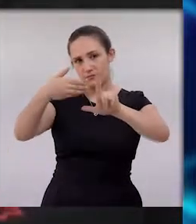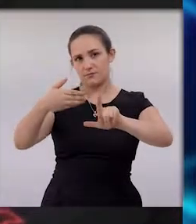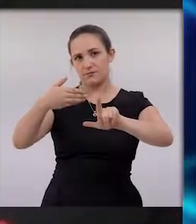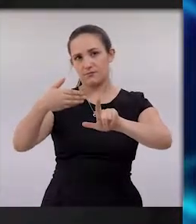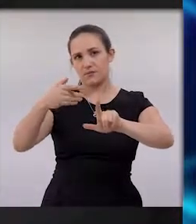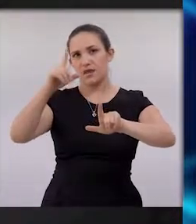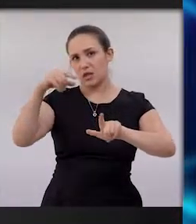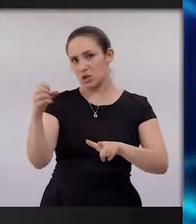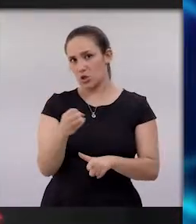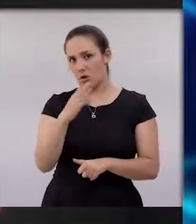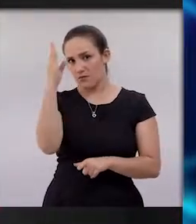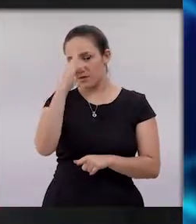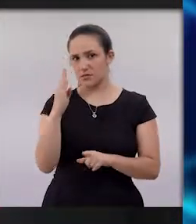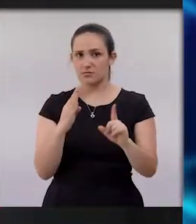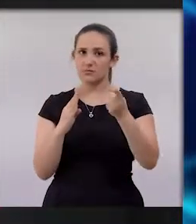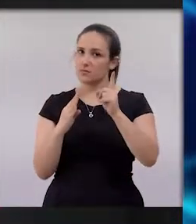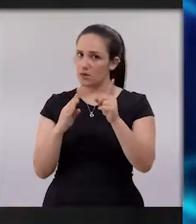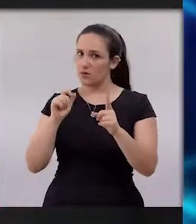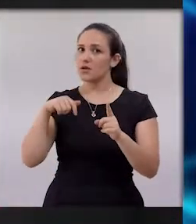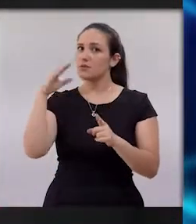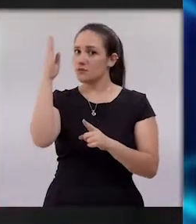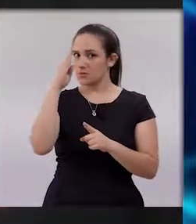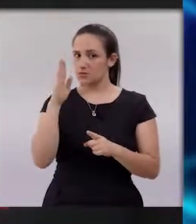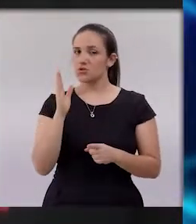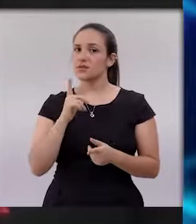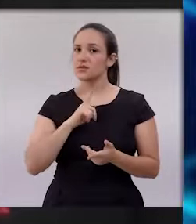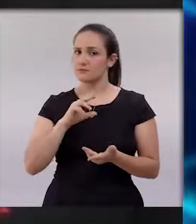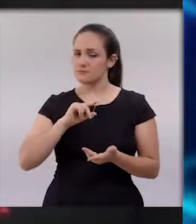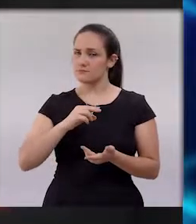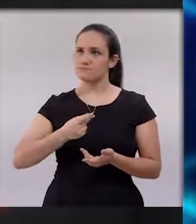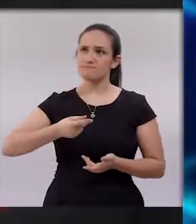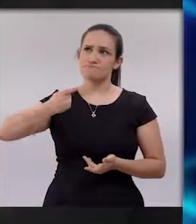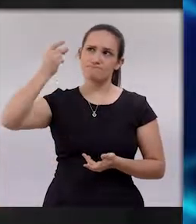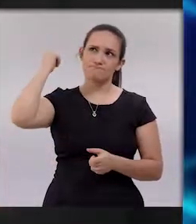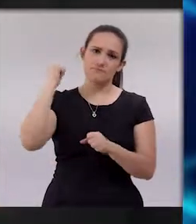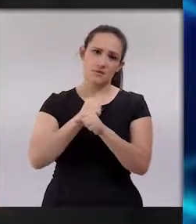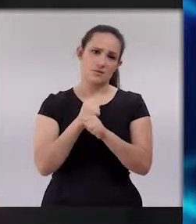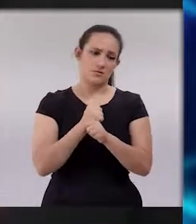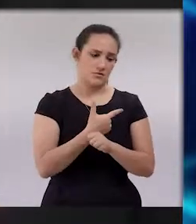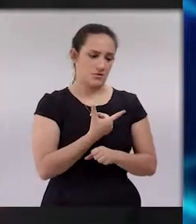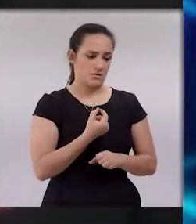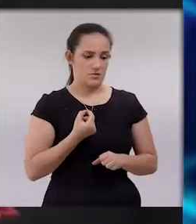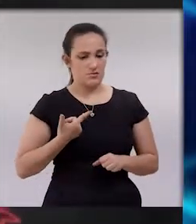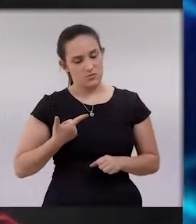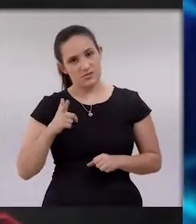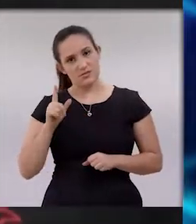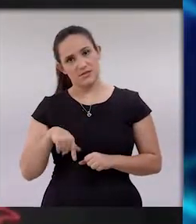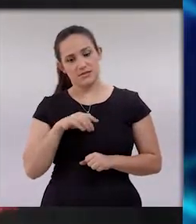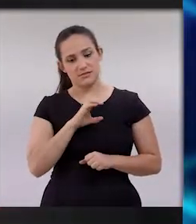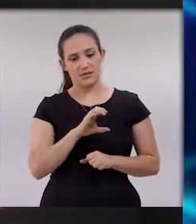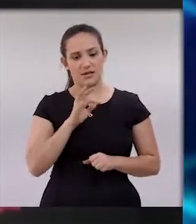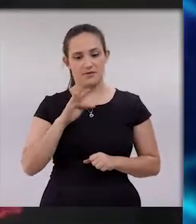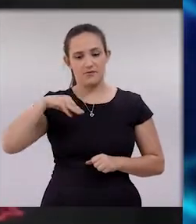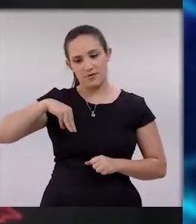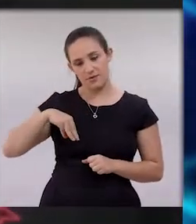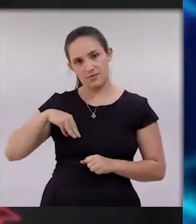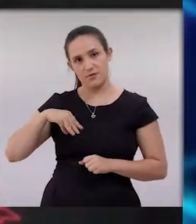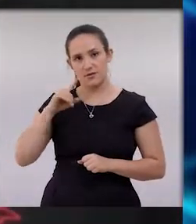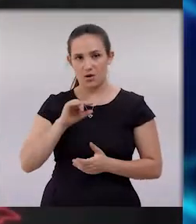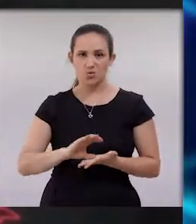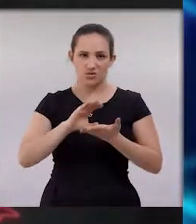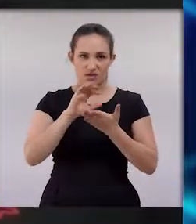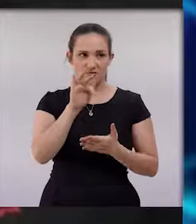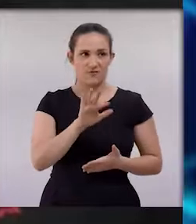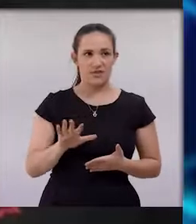não é nova no Brasil, né? A telemedicina é regulamentada no Brasil desde 2002 pelo